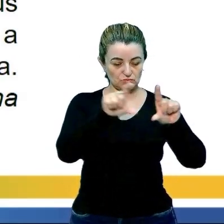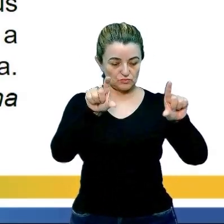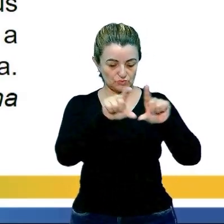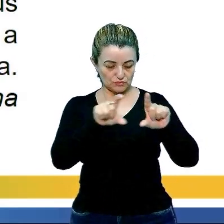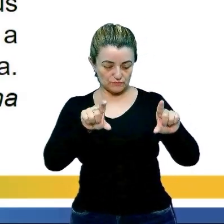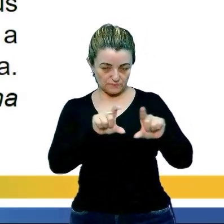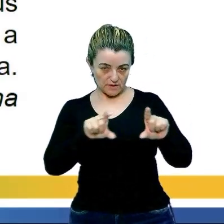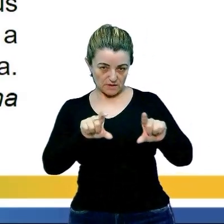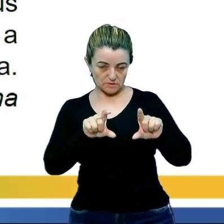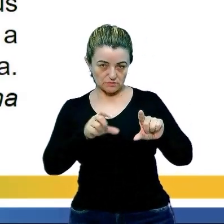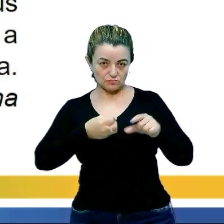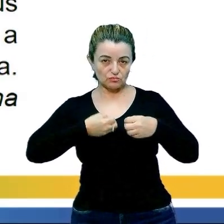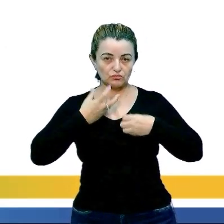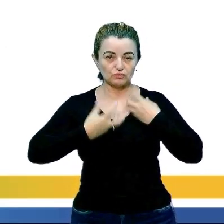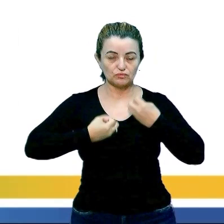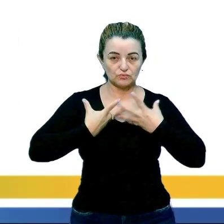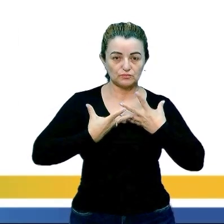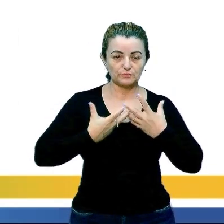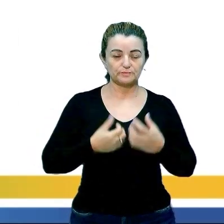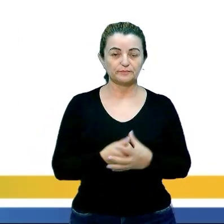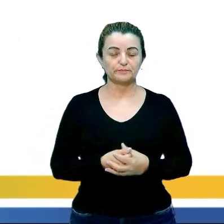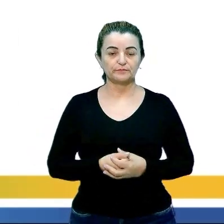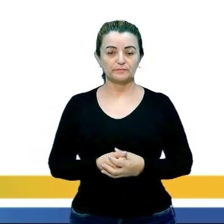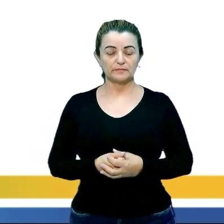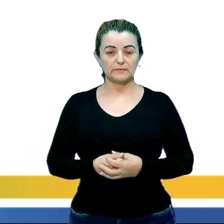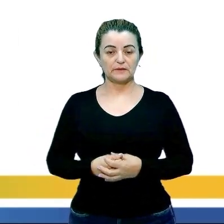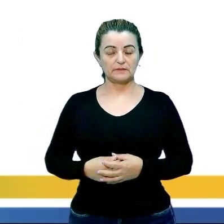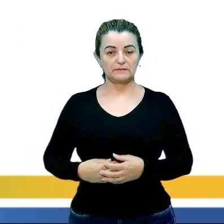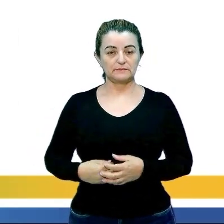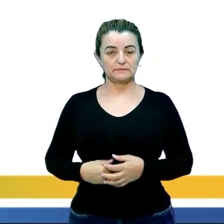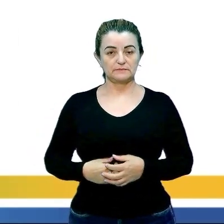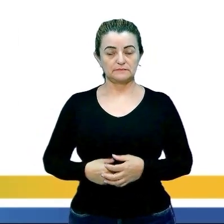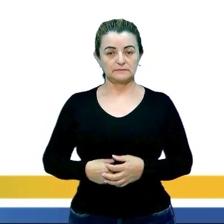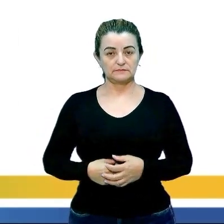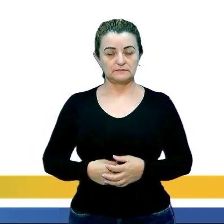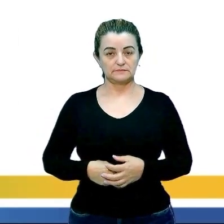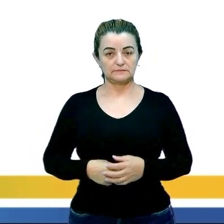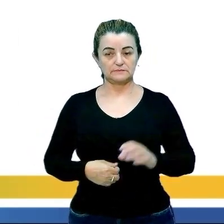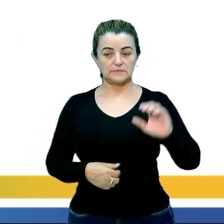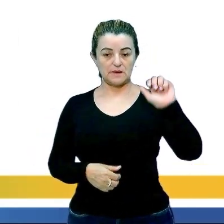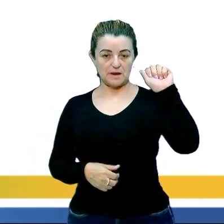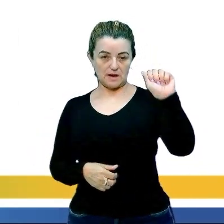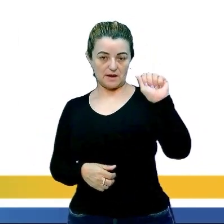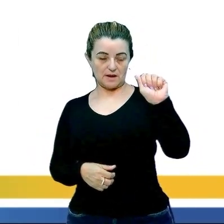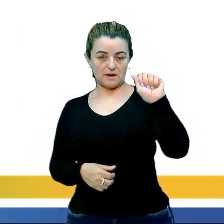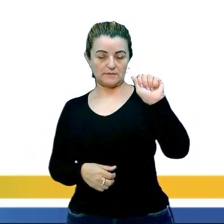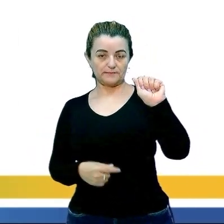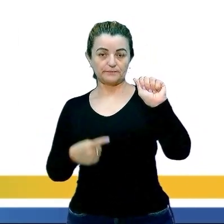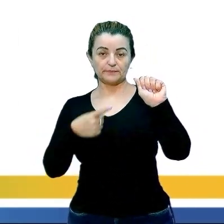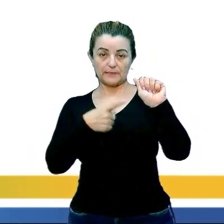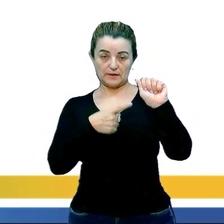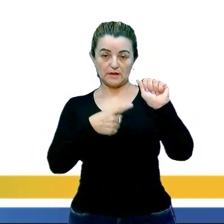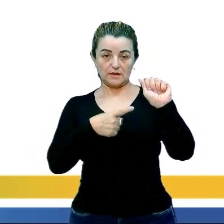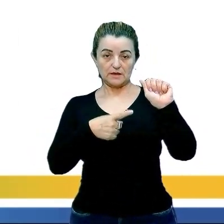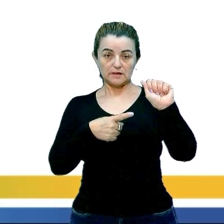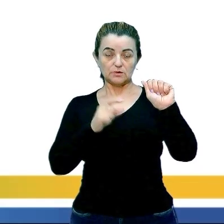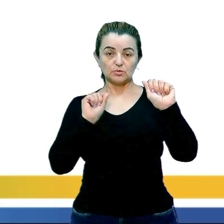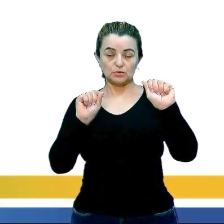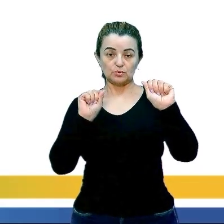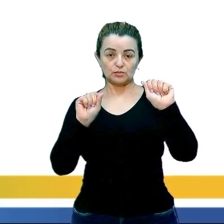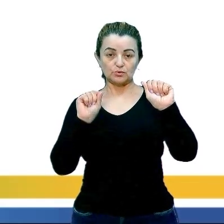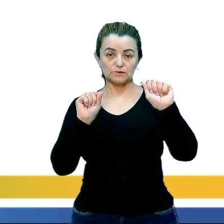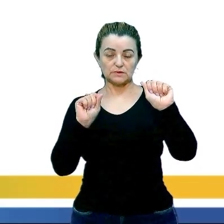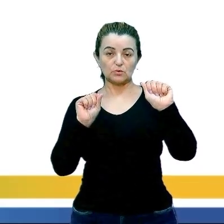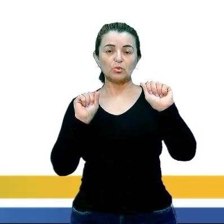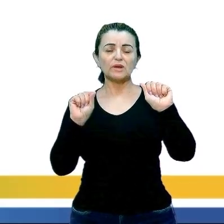Humana Condição ressaltam. Aí a gente já tem a assertiva, o que ele quer? Ele quer saber